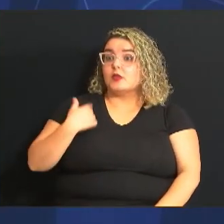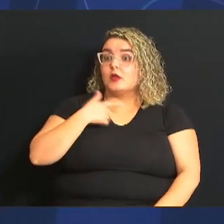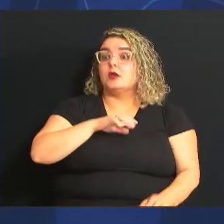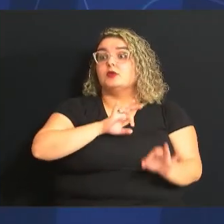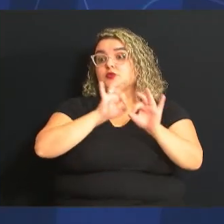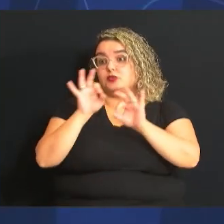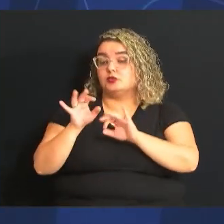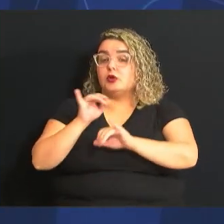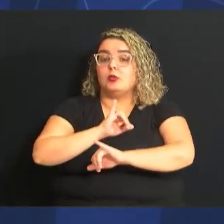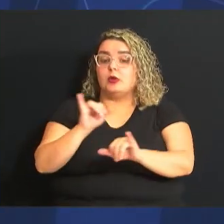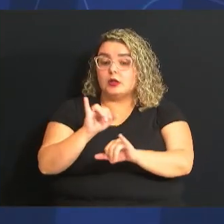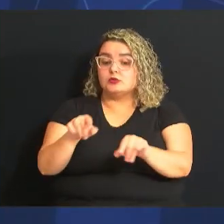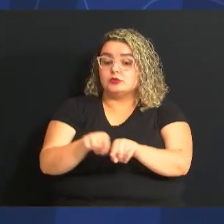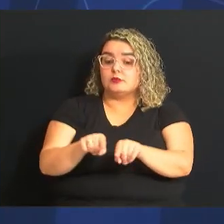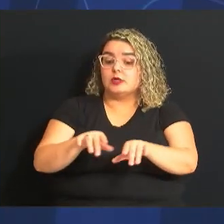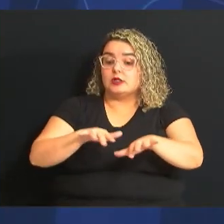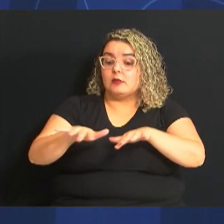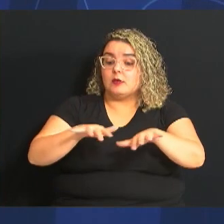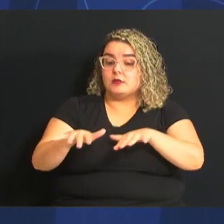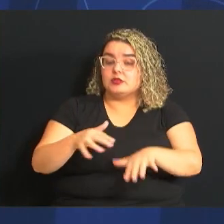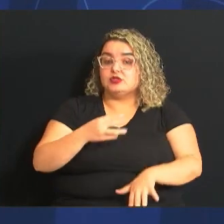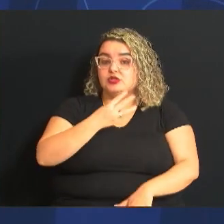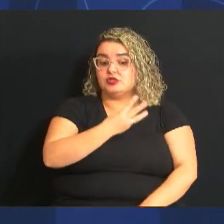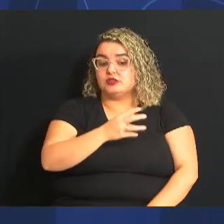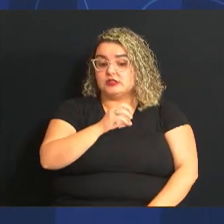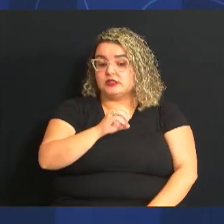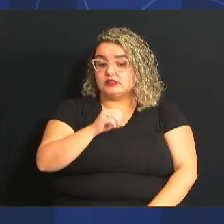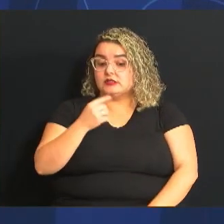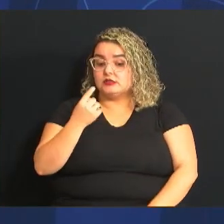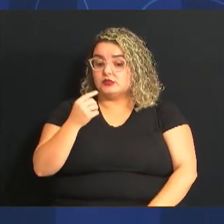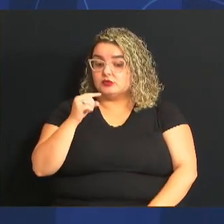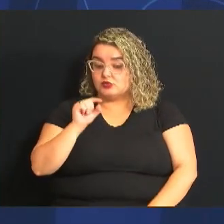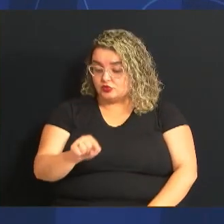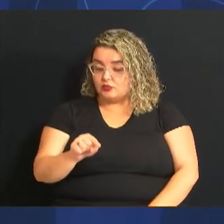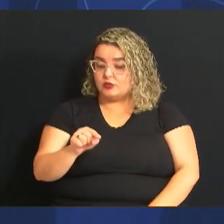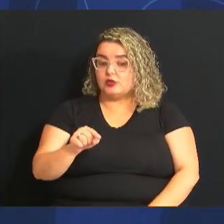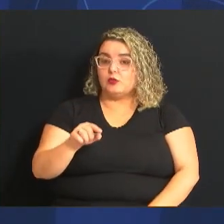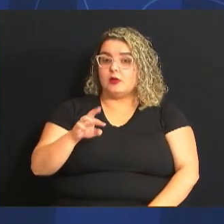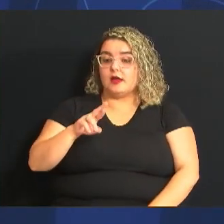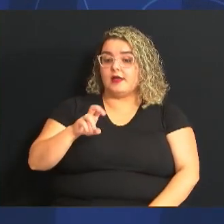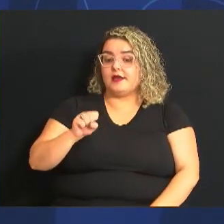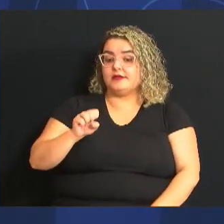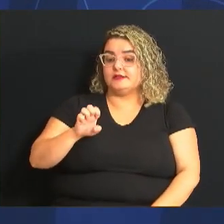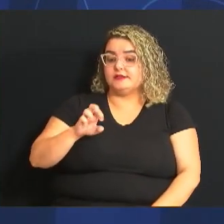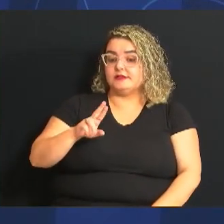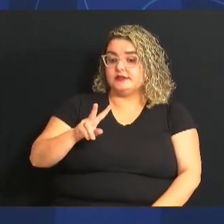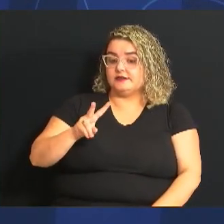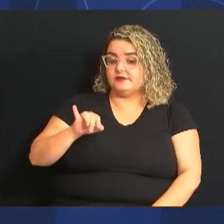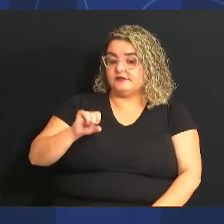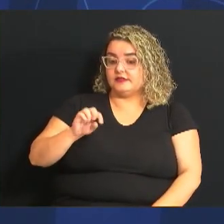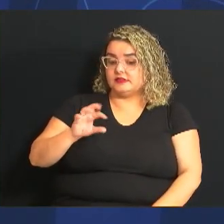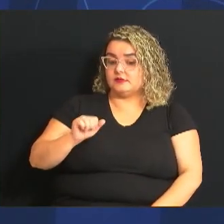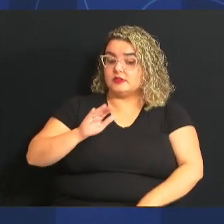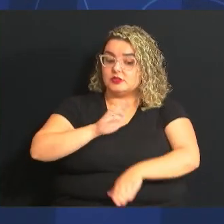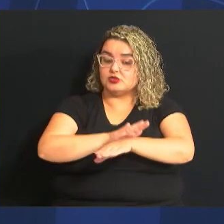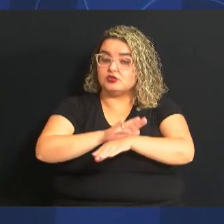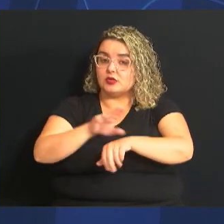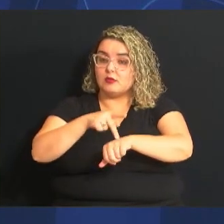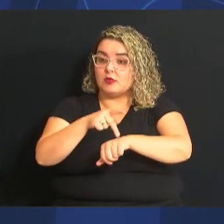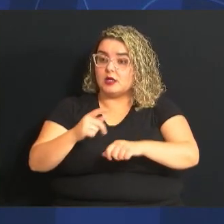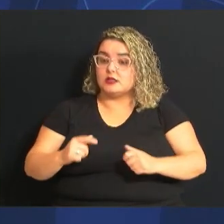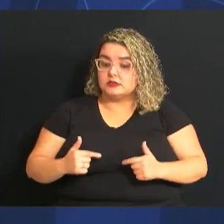que o professor consiga desenvolver isso em sala de aula, né? Então, por exemplo, eu acho que investir